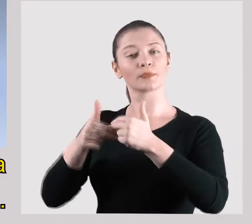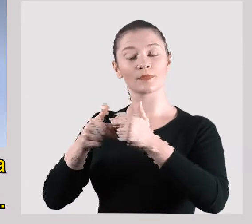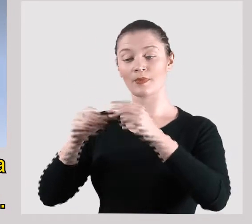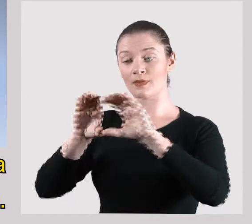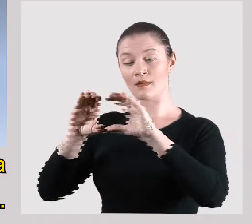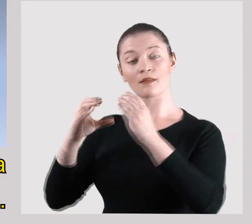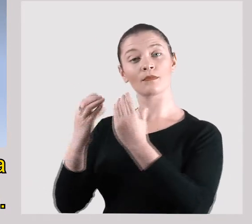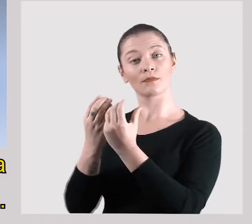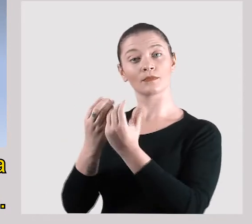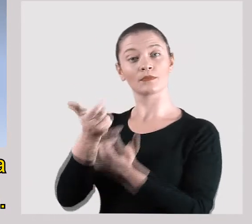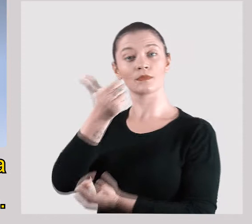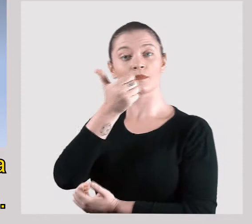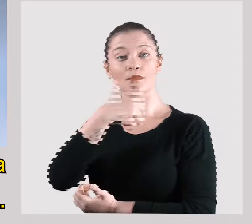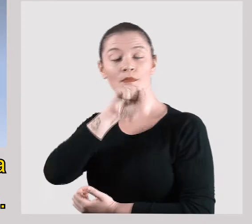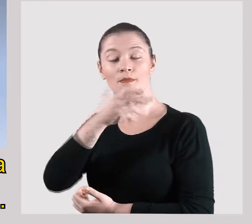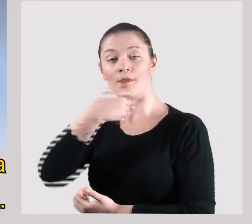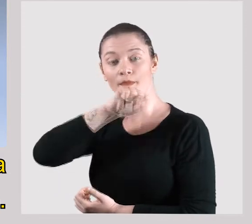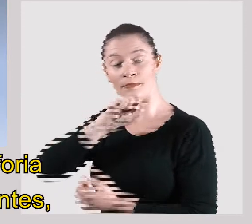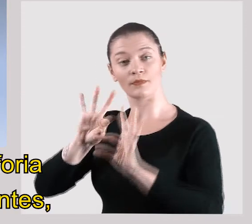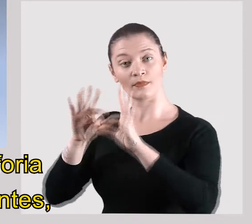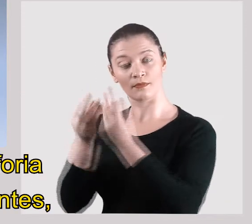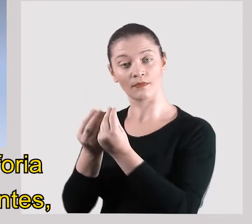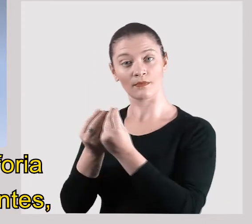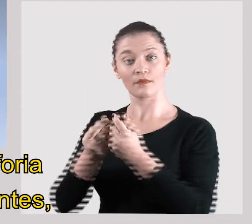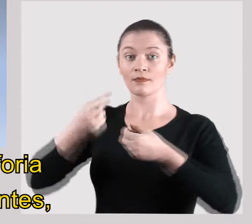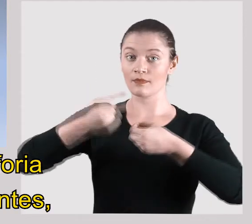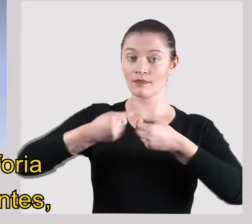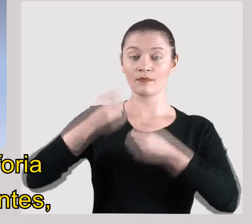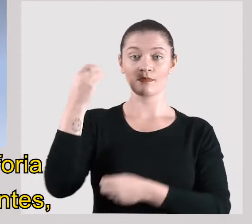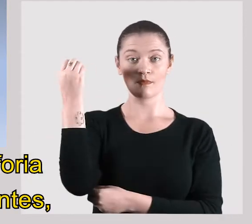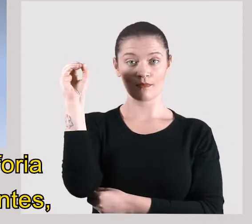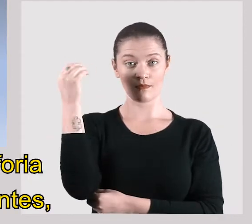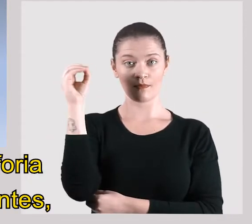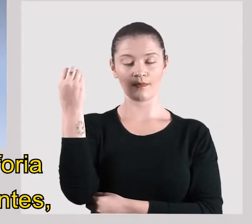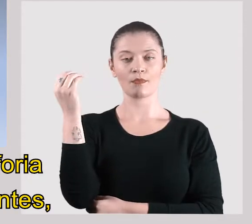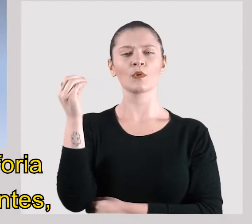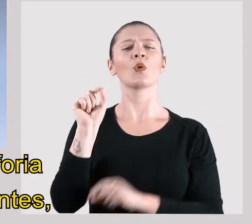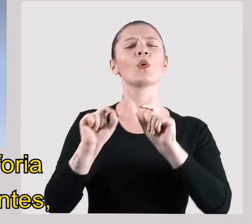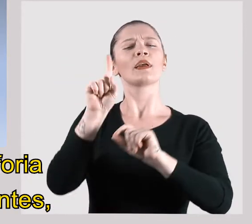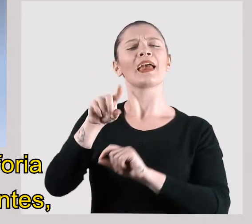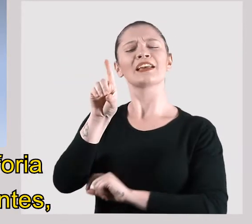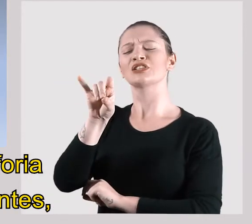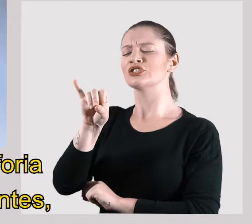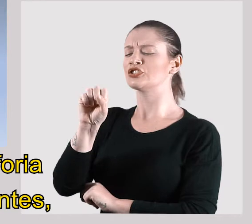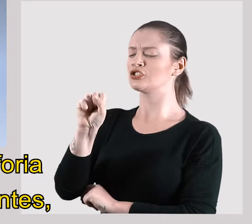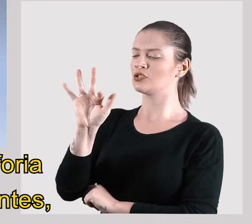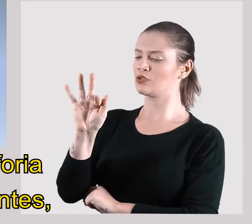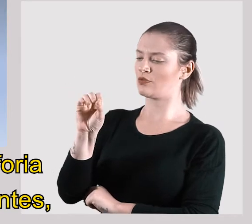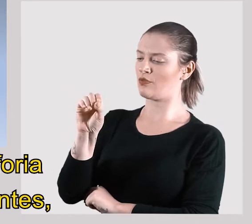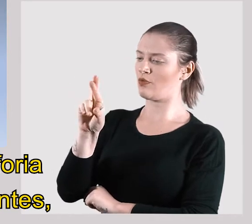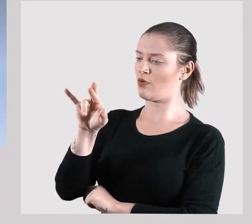escola, aqui da cidade de Porto Alegre. Então, assim, para entender o que é disforia de gênero em crianças e